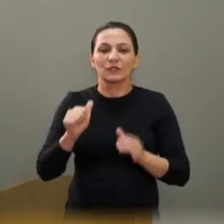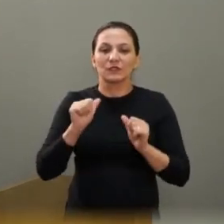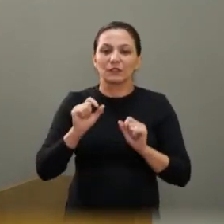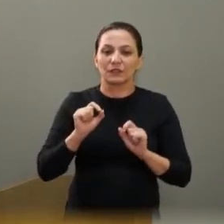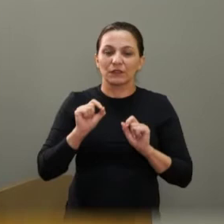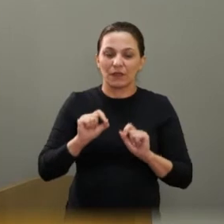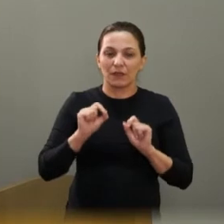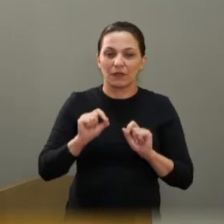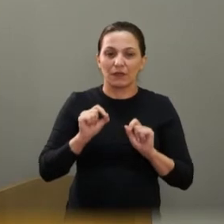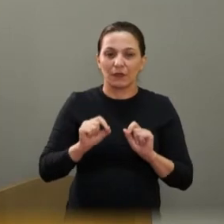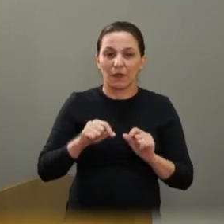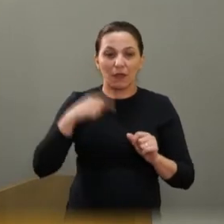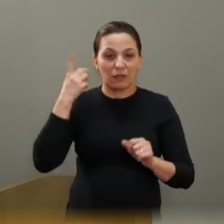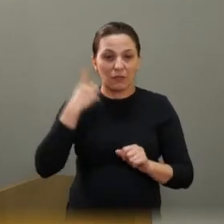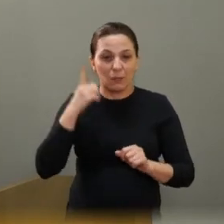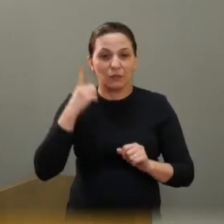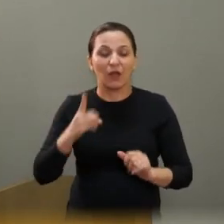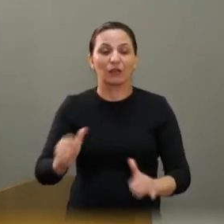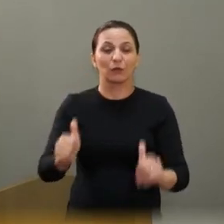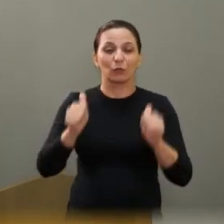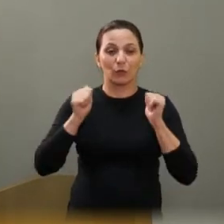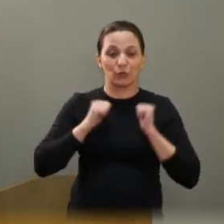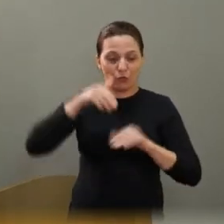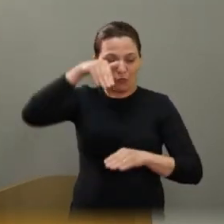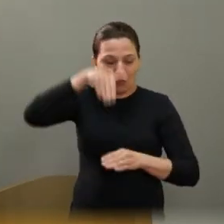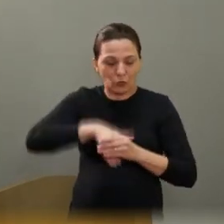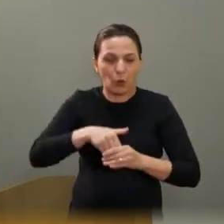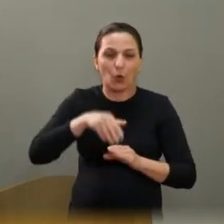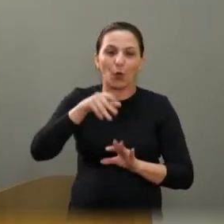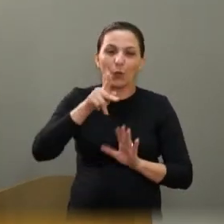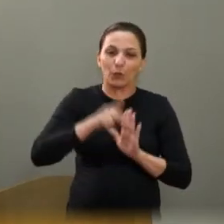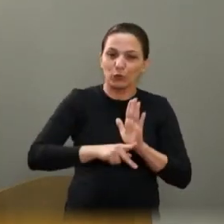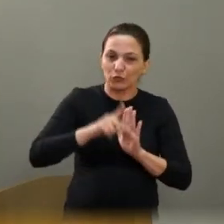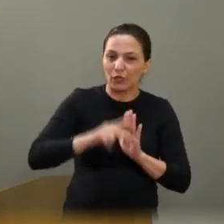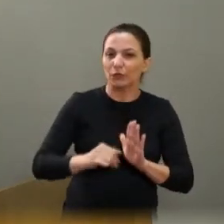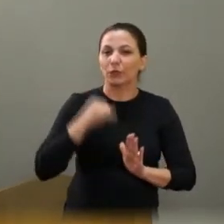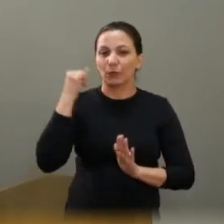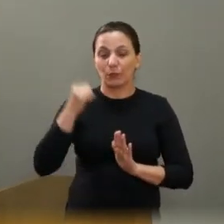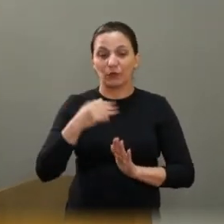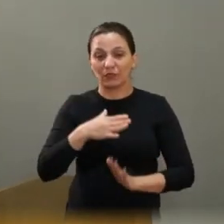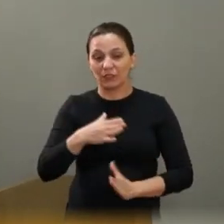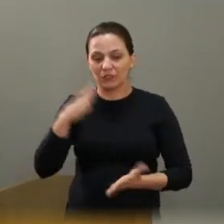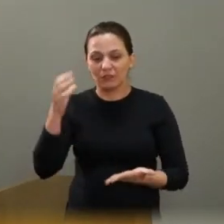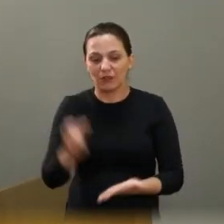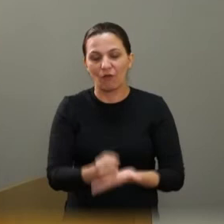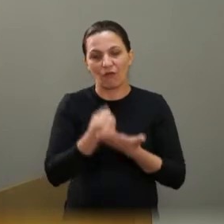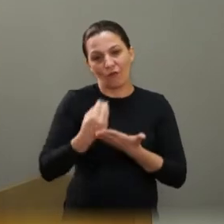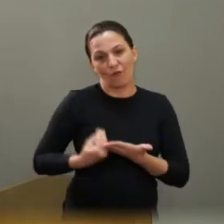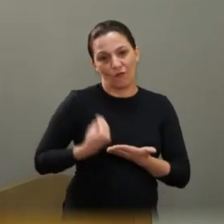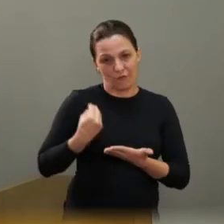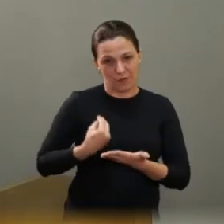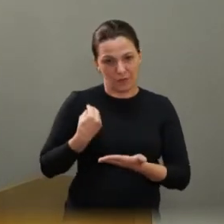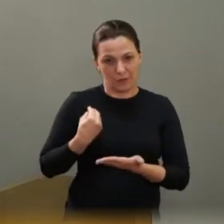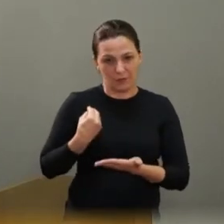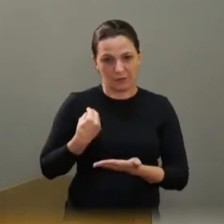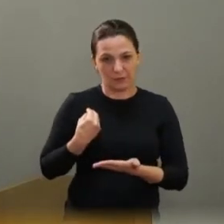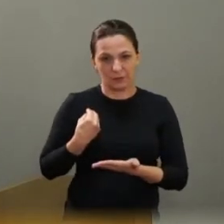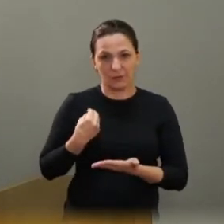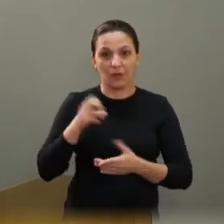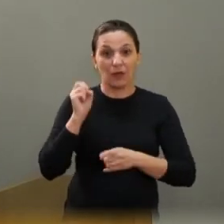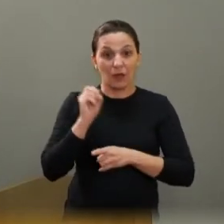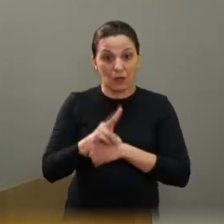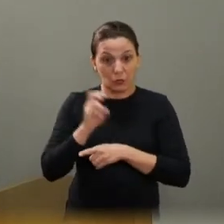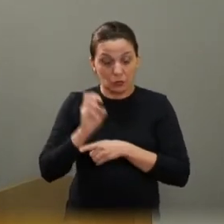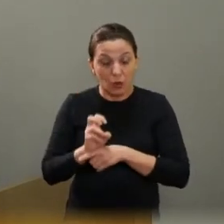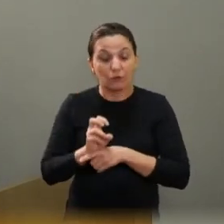lá fazendo parte da comissão e não votar projetos importantes que poderia salvar a vida dessas pessoas então relação ao